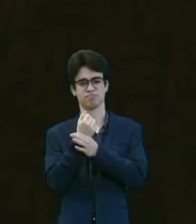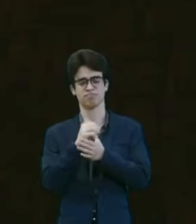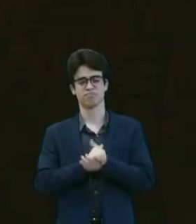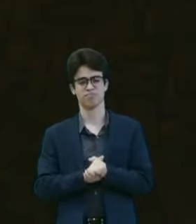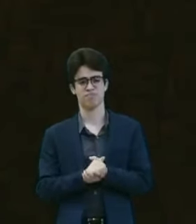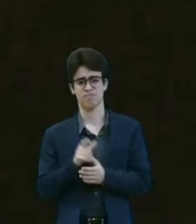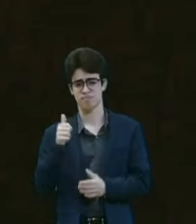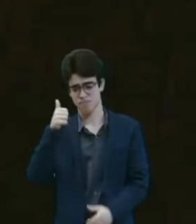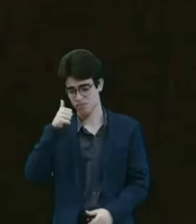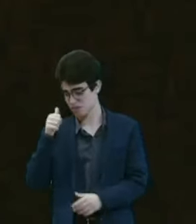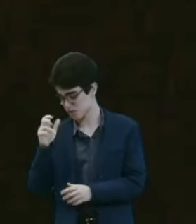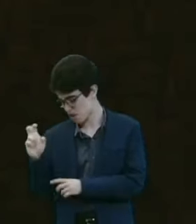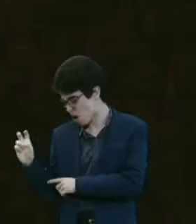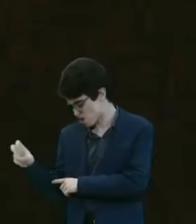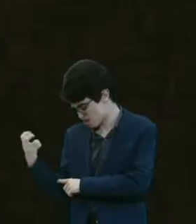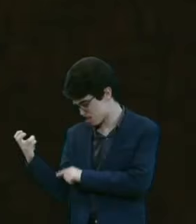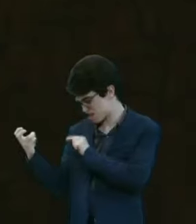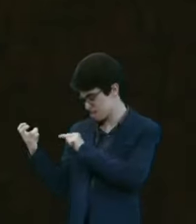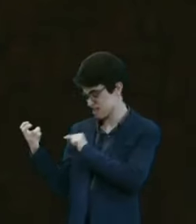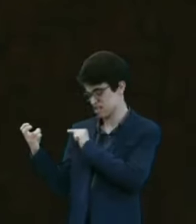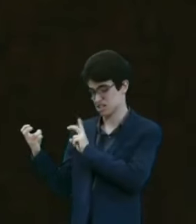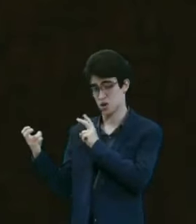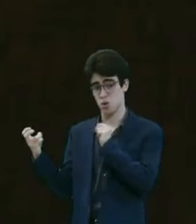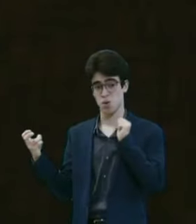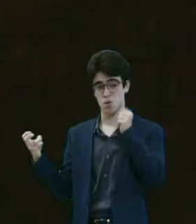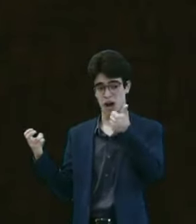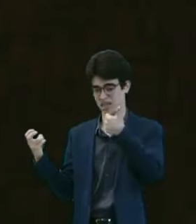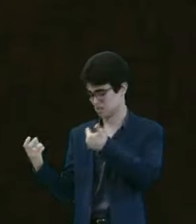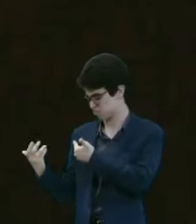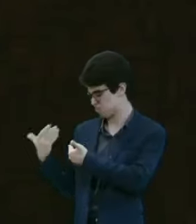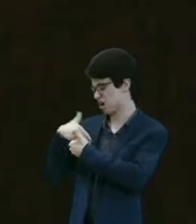A serpente estava pronta para dar o bote.